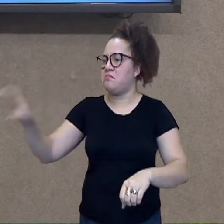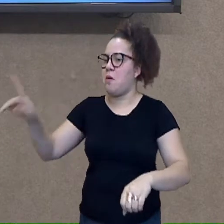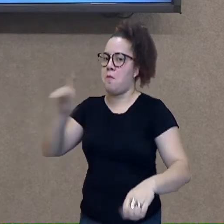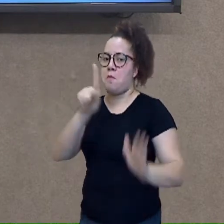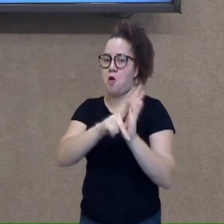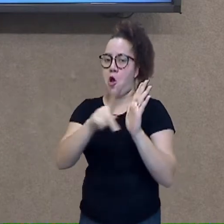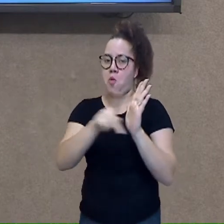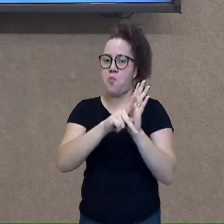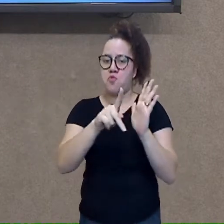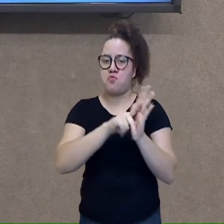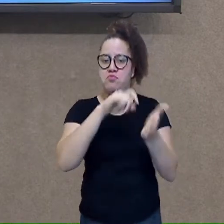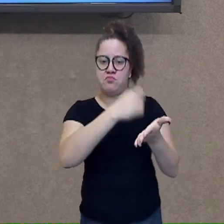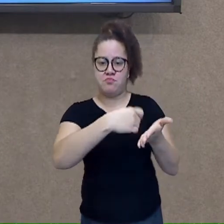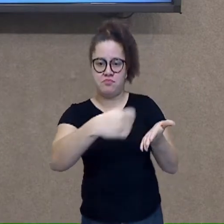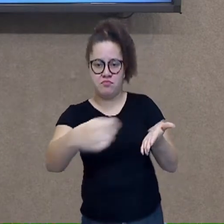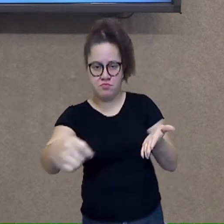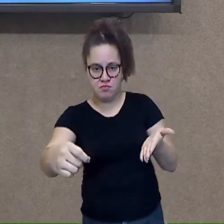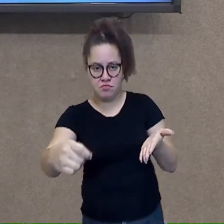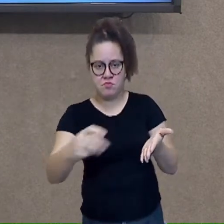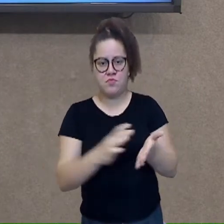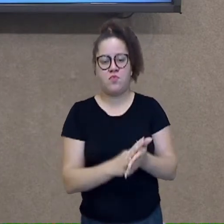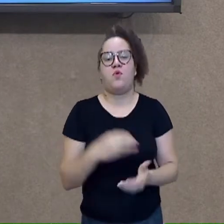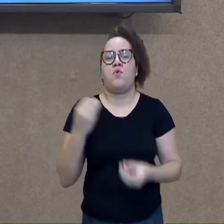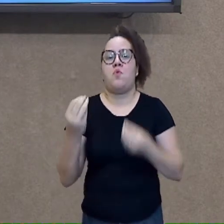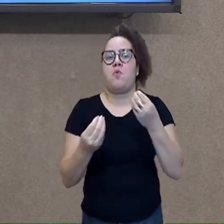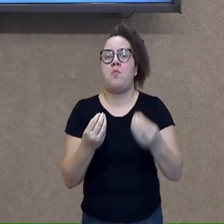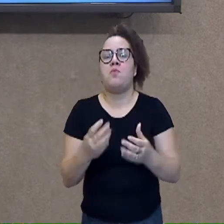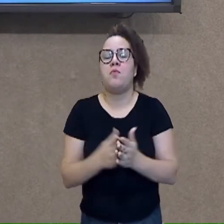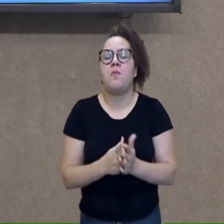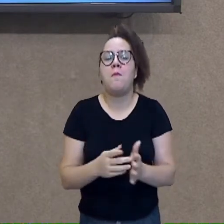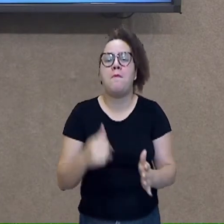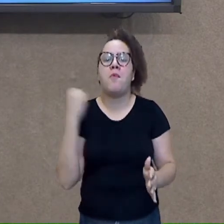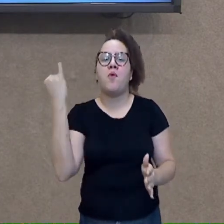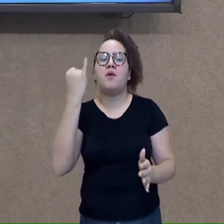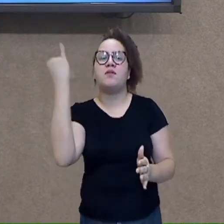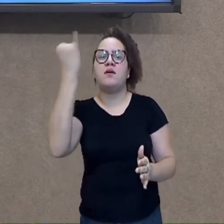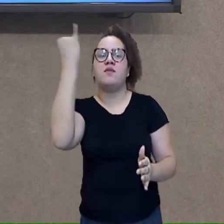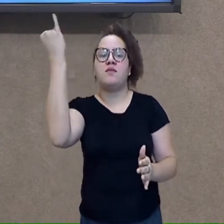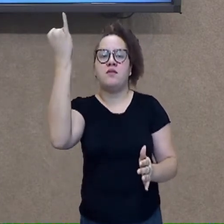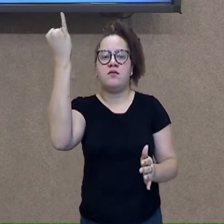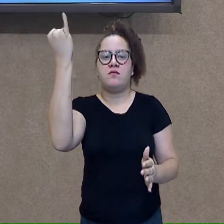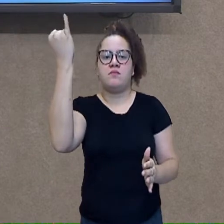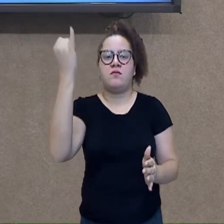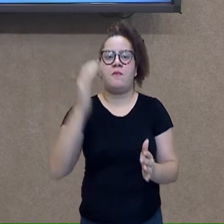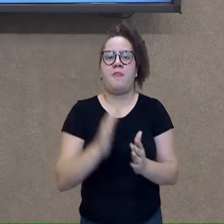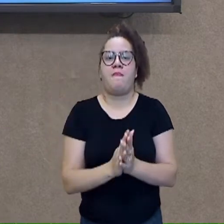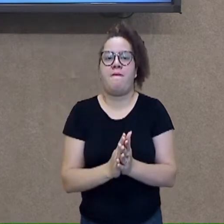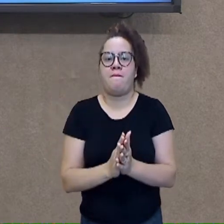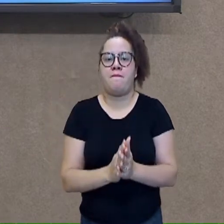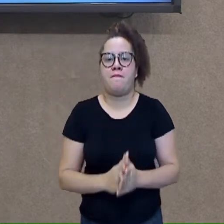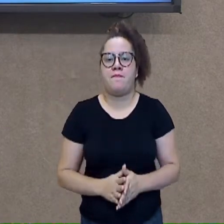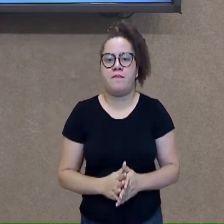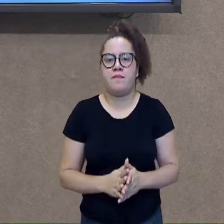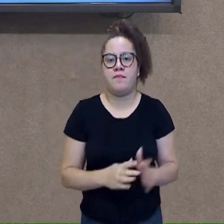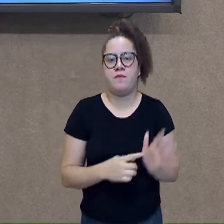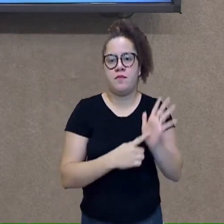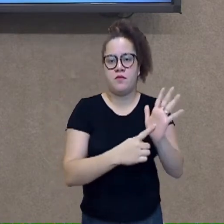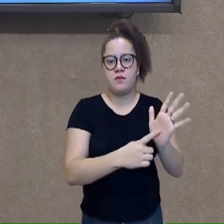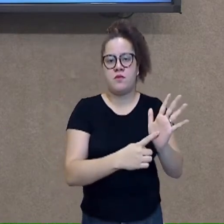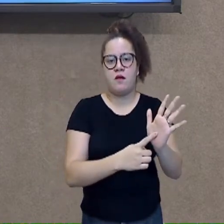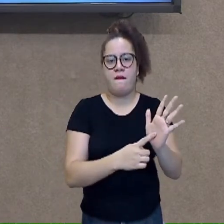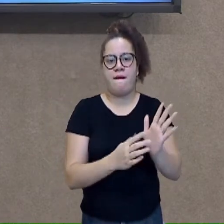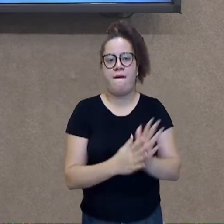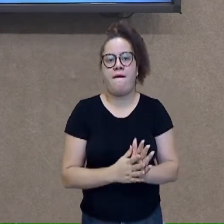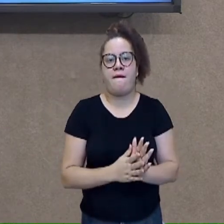simbólico. E para a gente registrar isso como grande importância, é nesse momento que nós vamos passar agora para vocês,